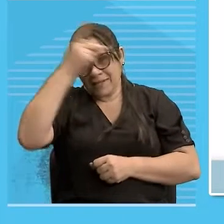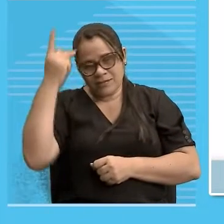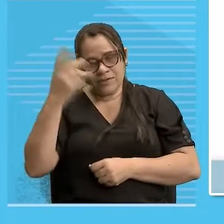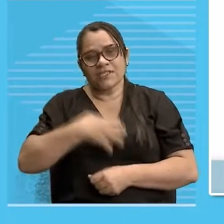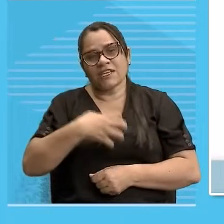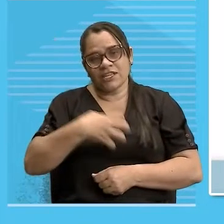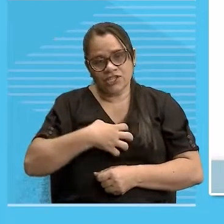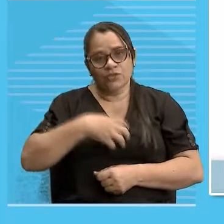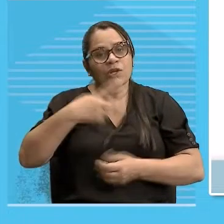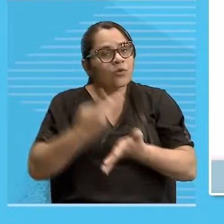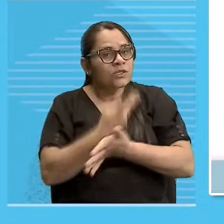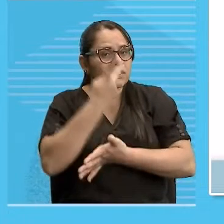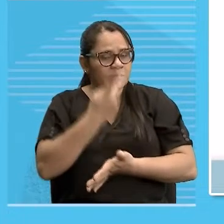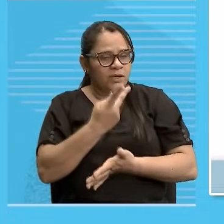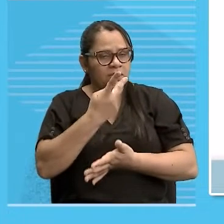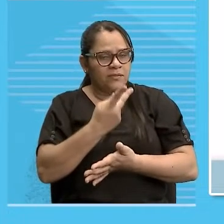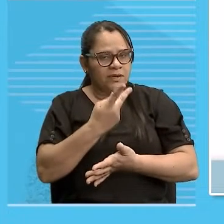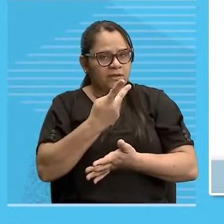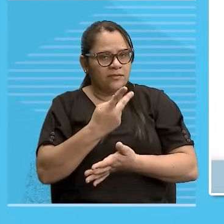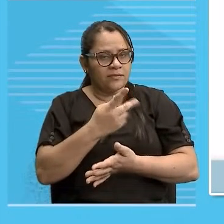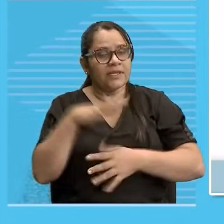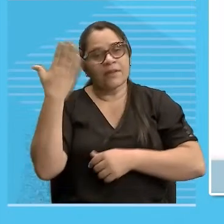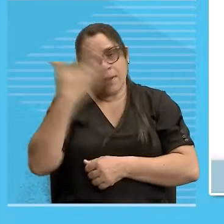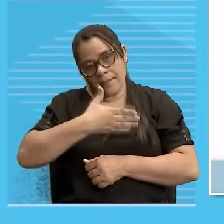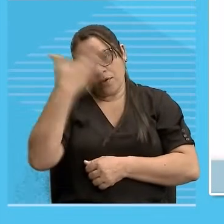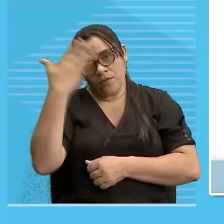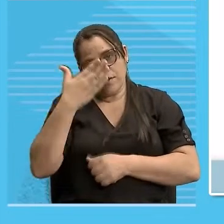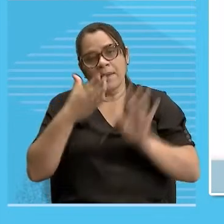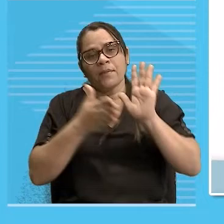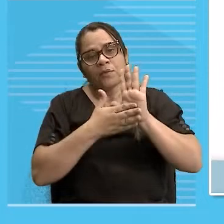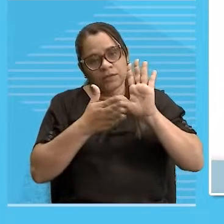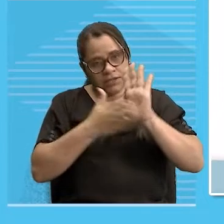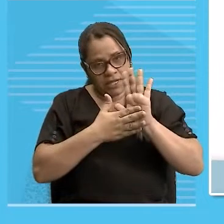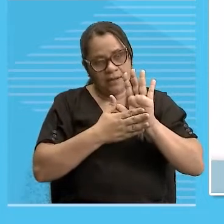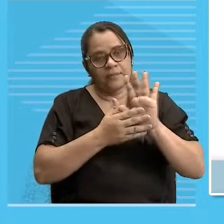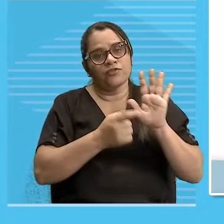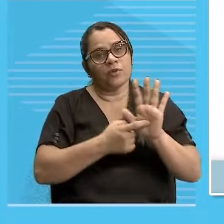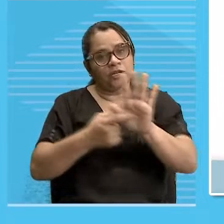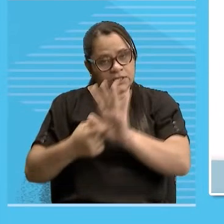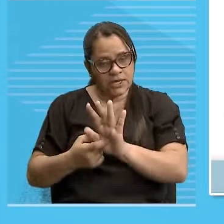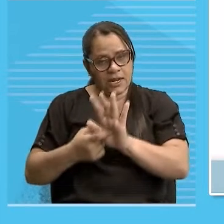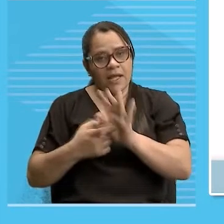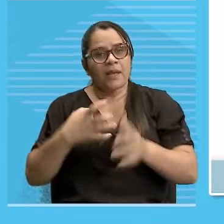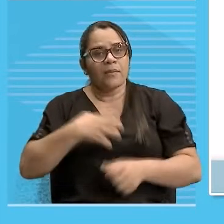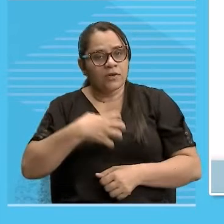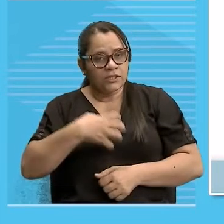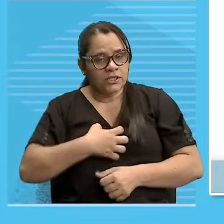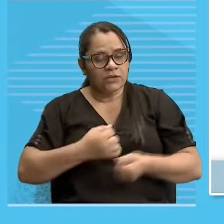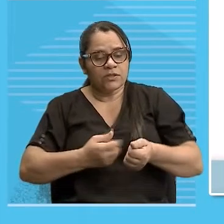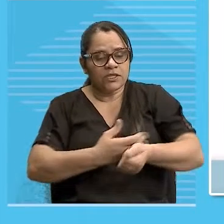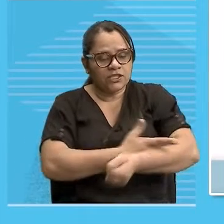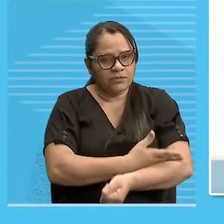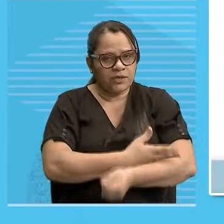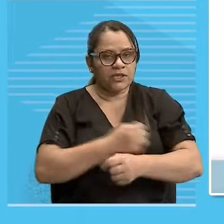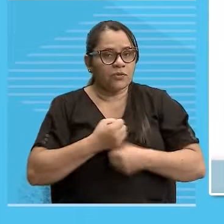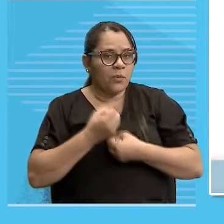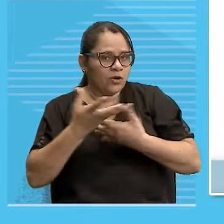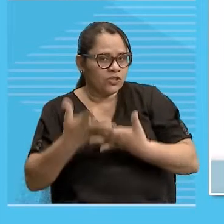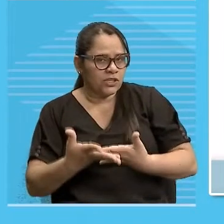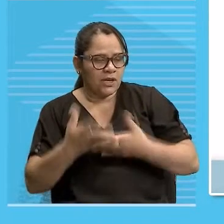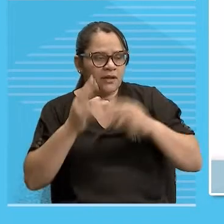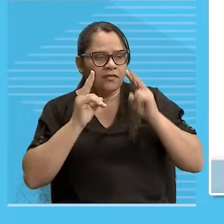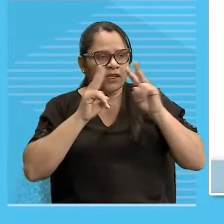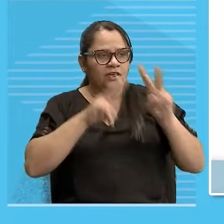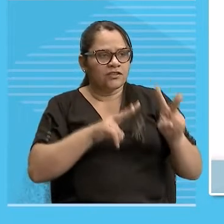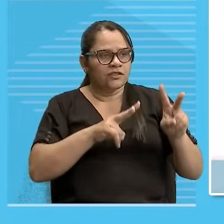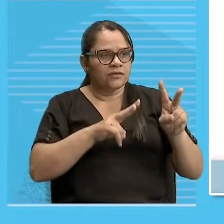situação. E é muito provável que por isso, por esse propósito de expressar emoções e sentimentos, você aviste a presença de